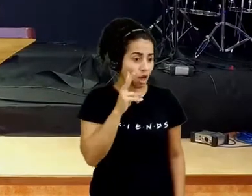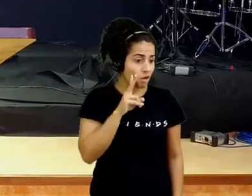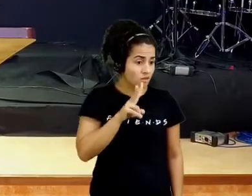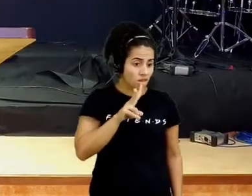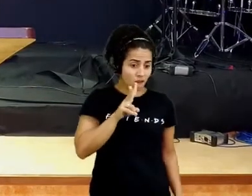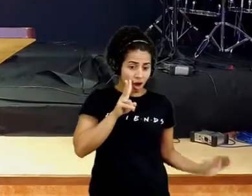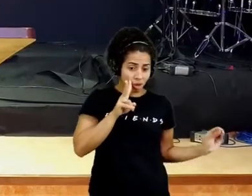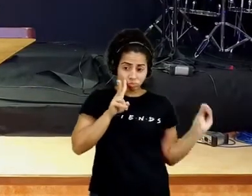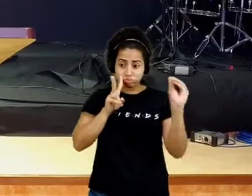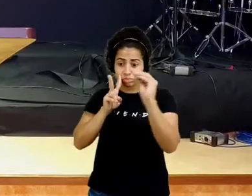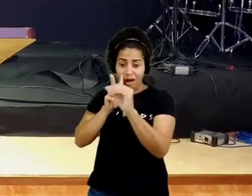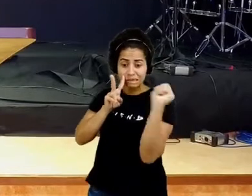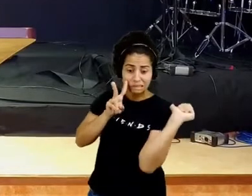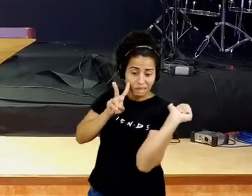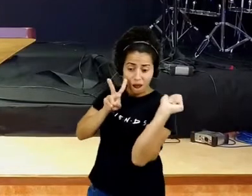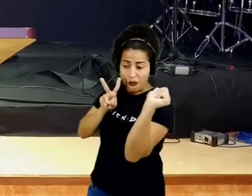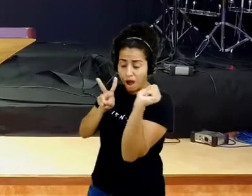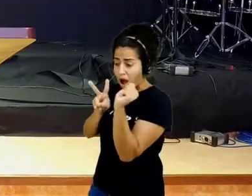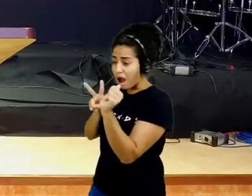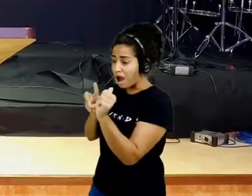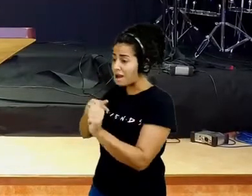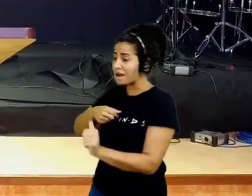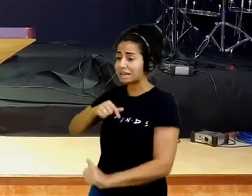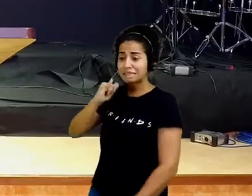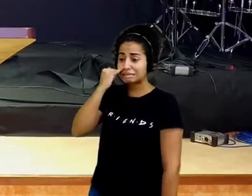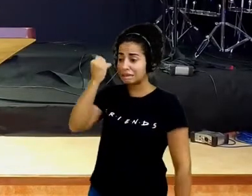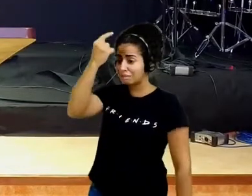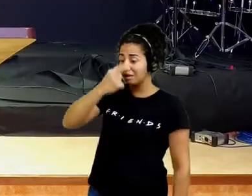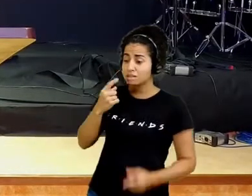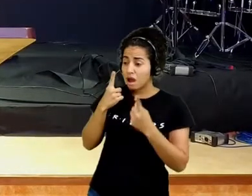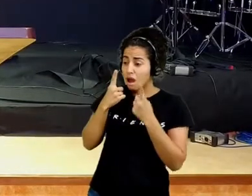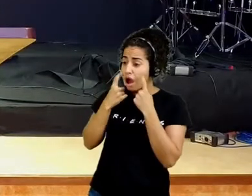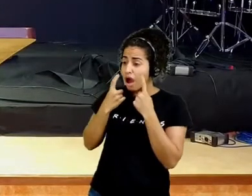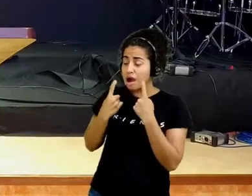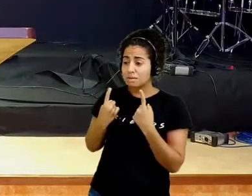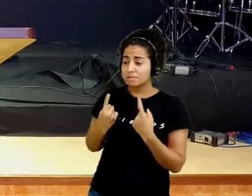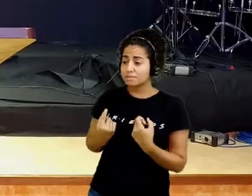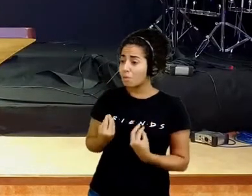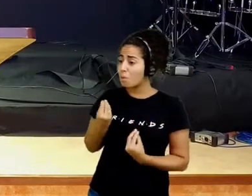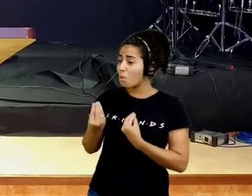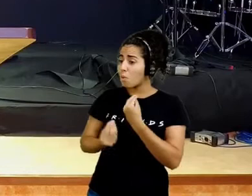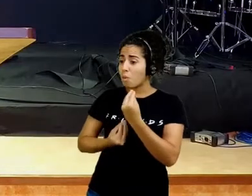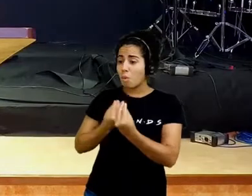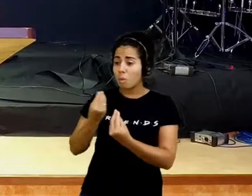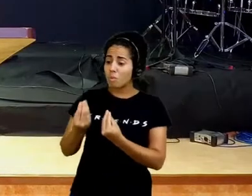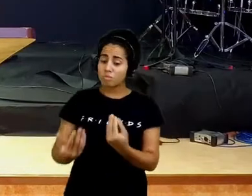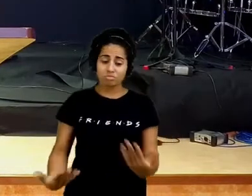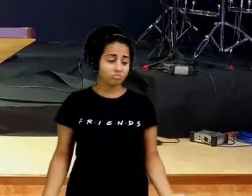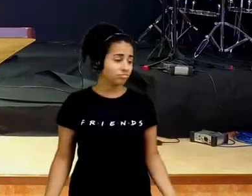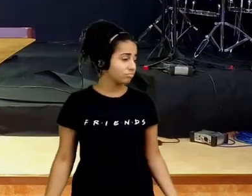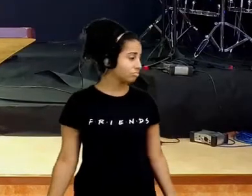chorou porque Deus havia rejeitado os judeus por causa da rebeldia que